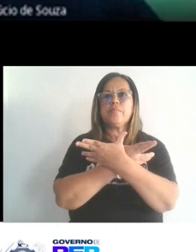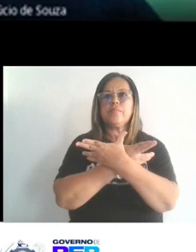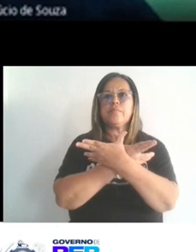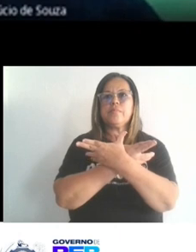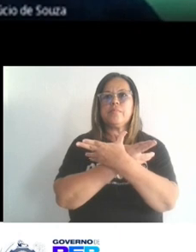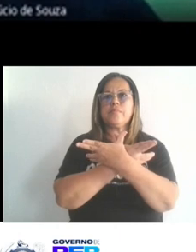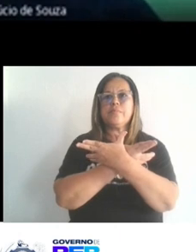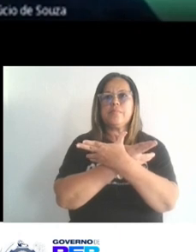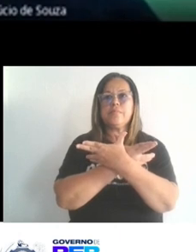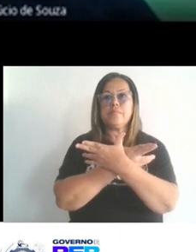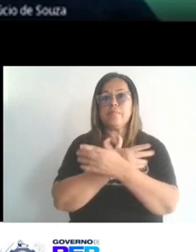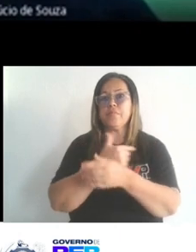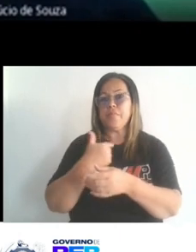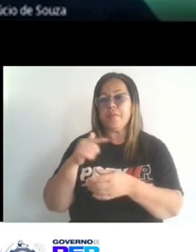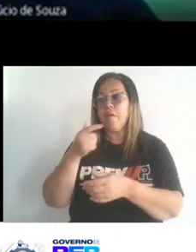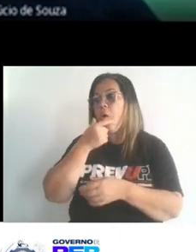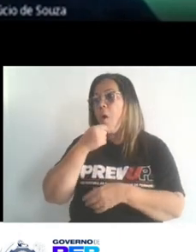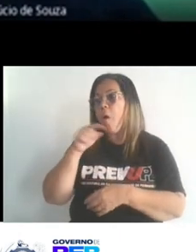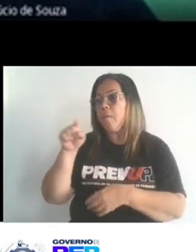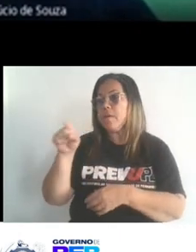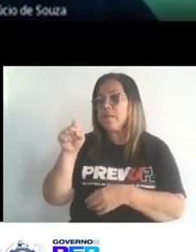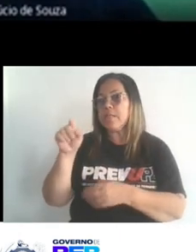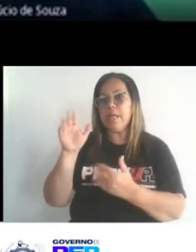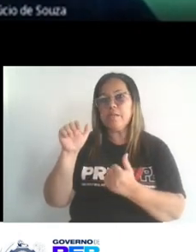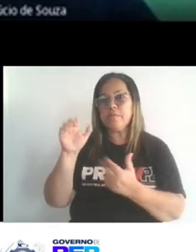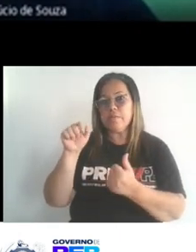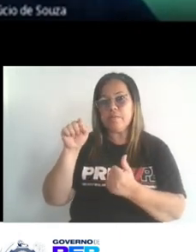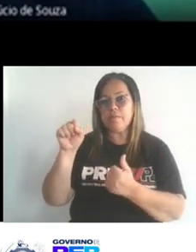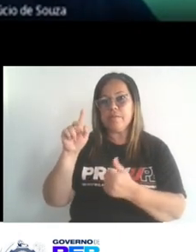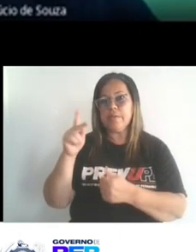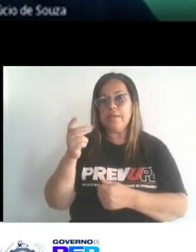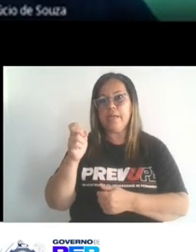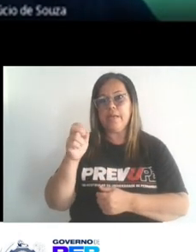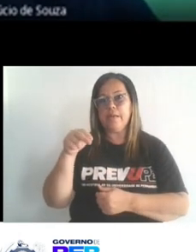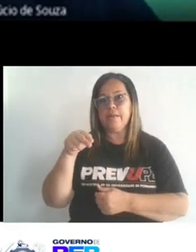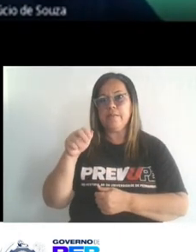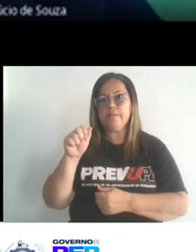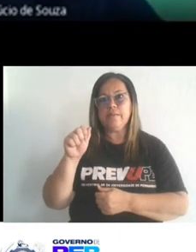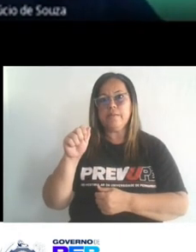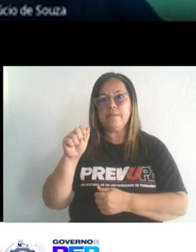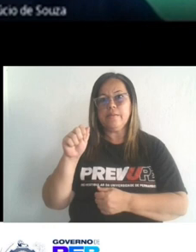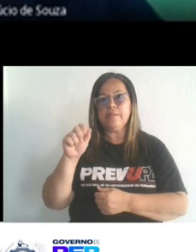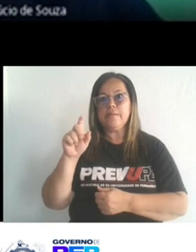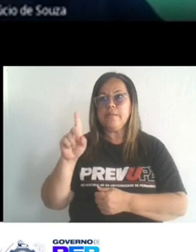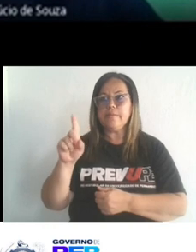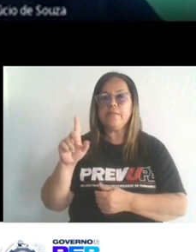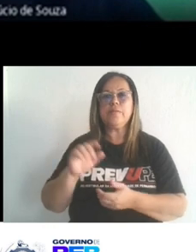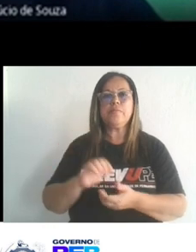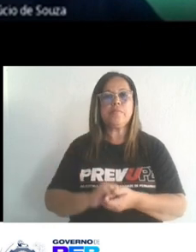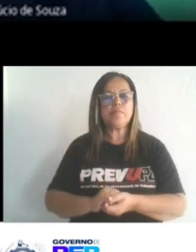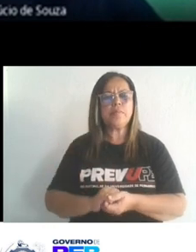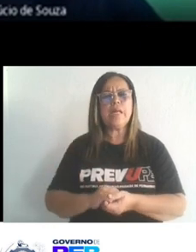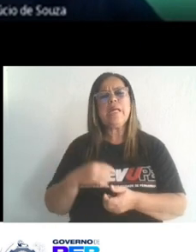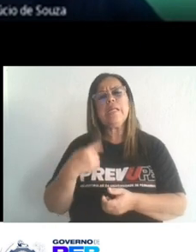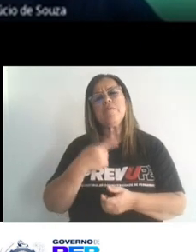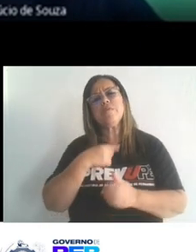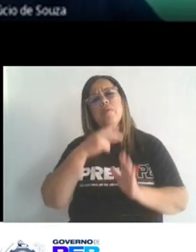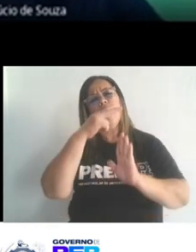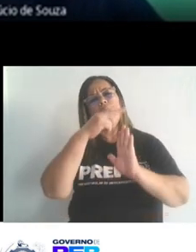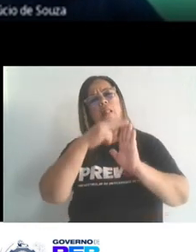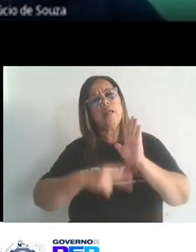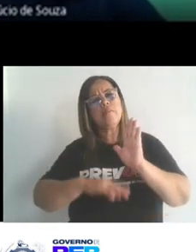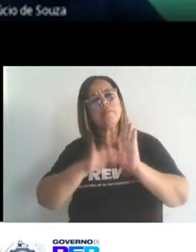pelo conquistador espanhol Hernán Cortés a partir da leitura do texto